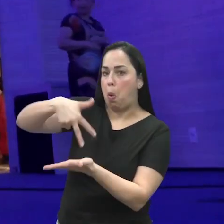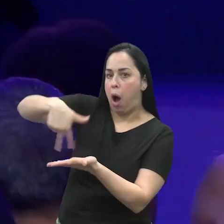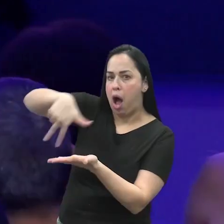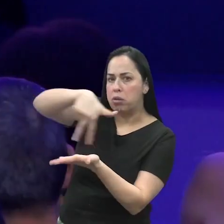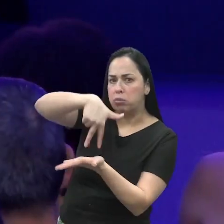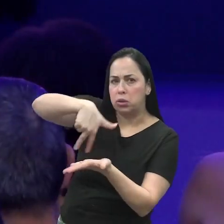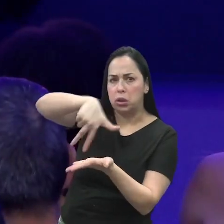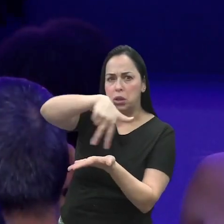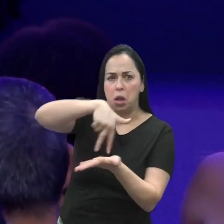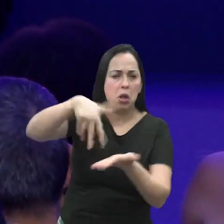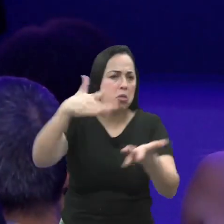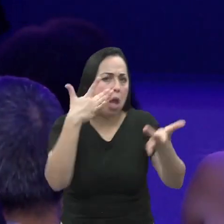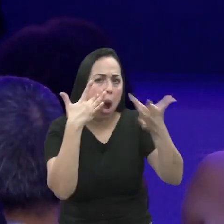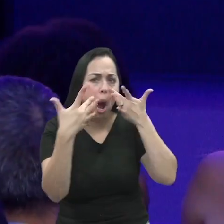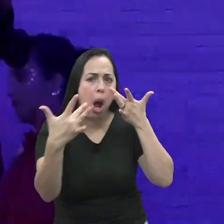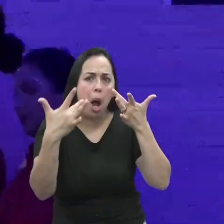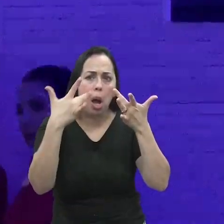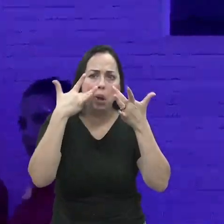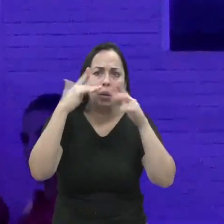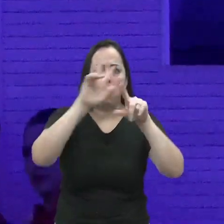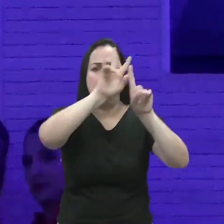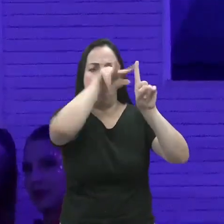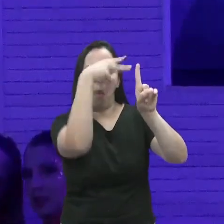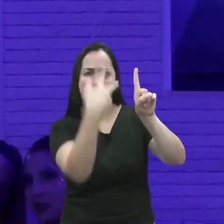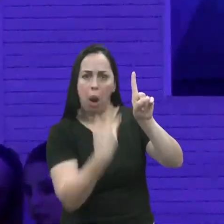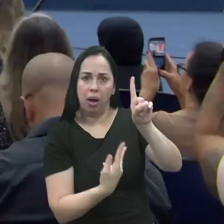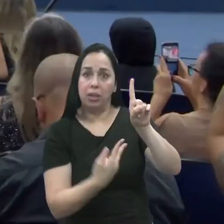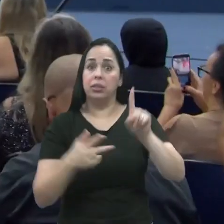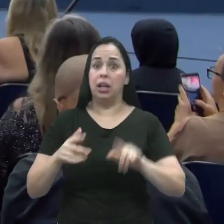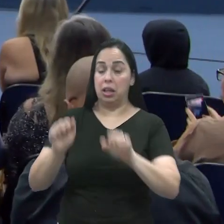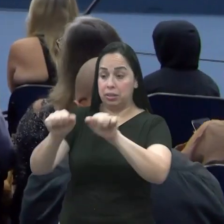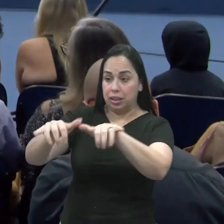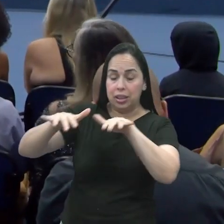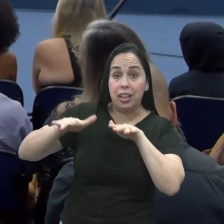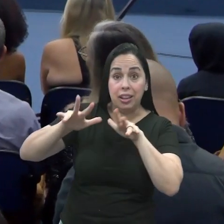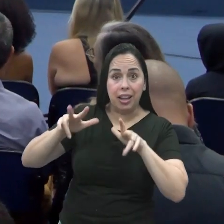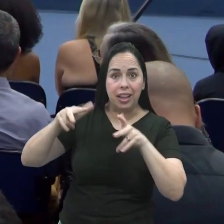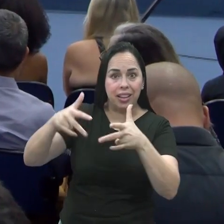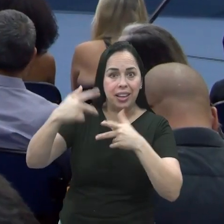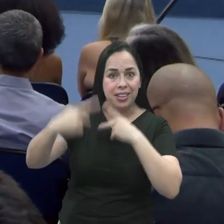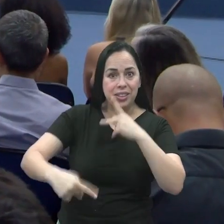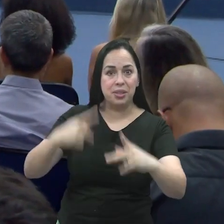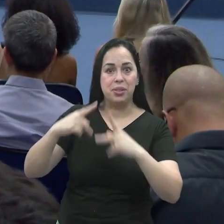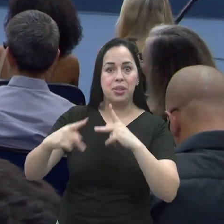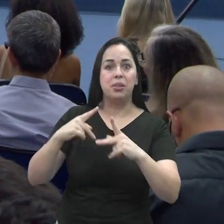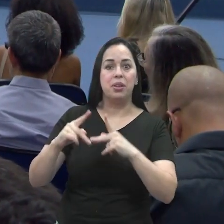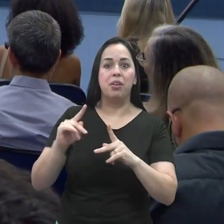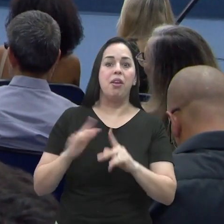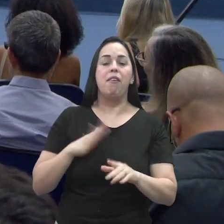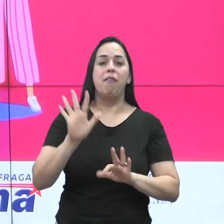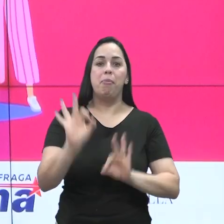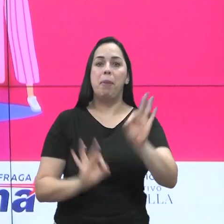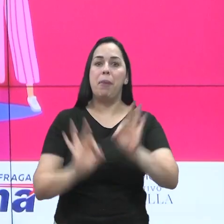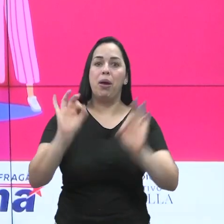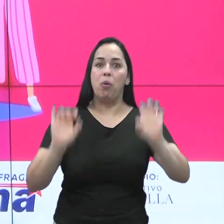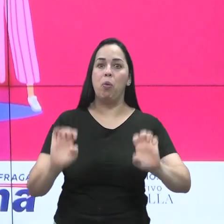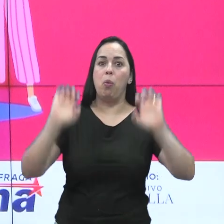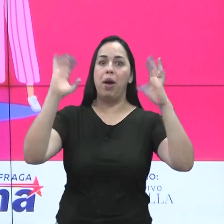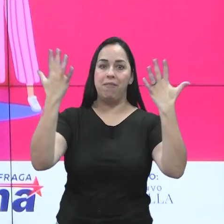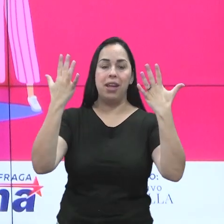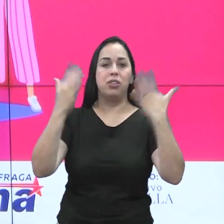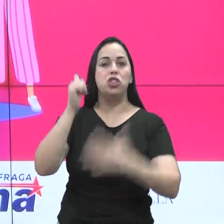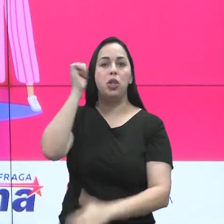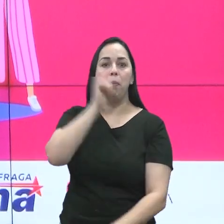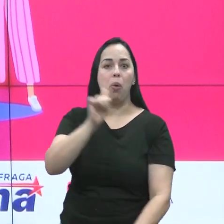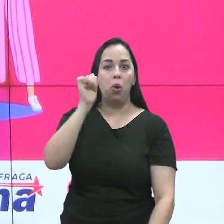música, dança, apresentações teatrais e acrobacias, o plenário da Câmara de São José dos Campos recebeu o evento Mulheres